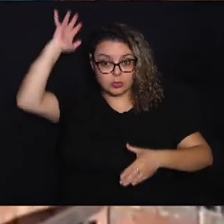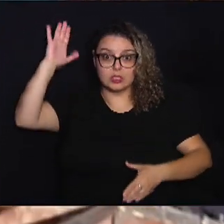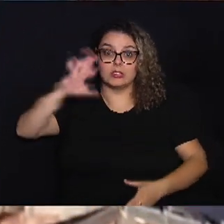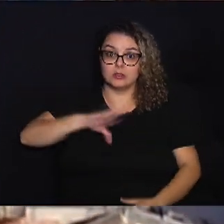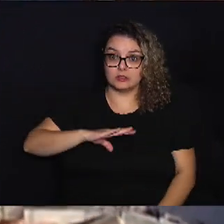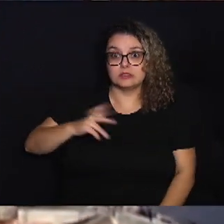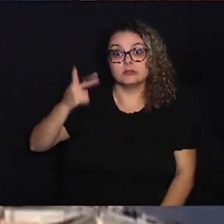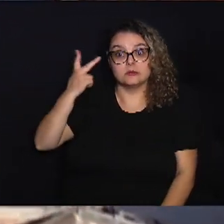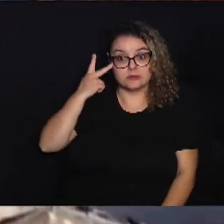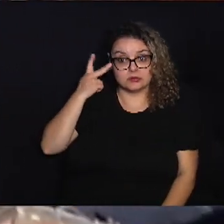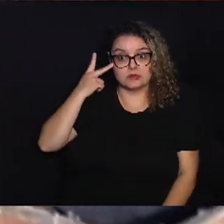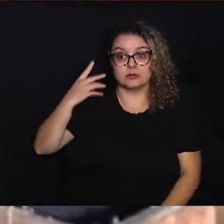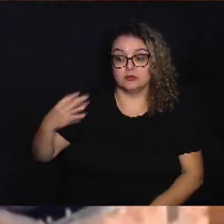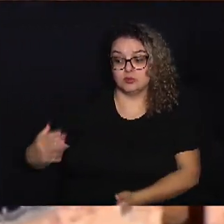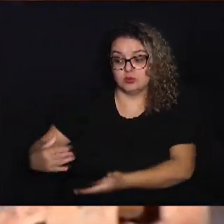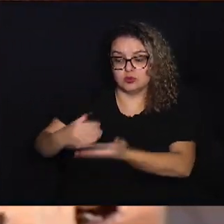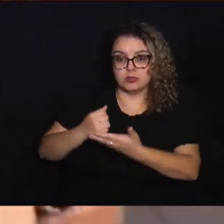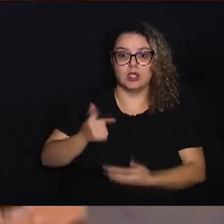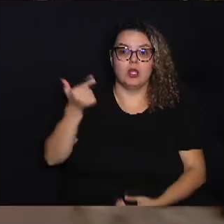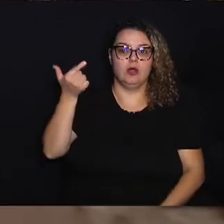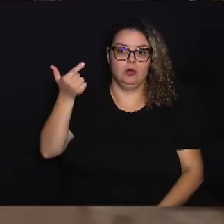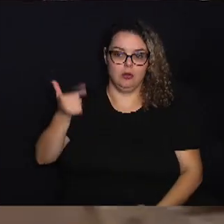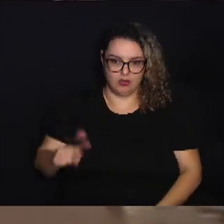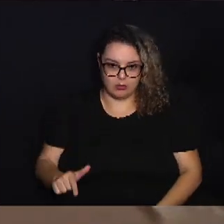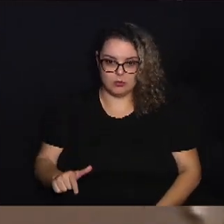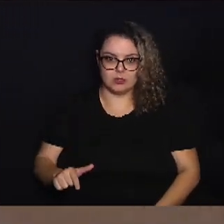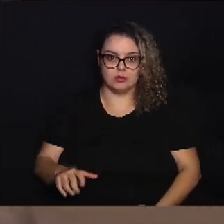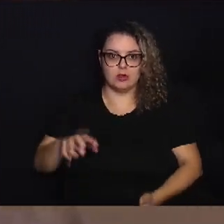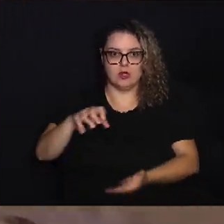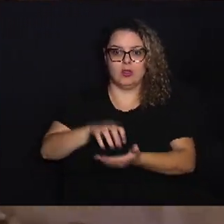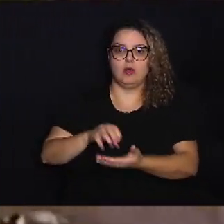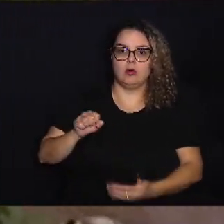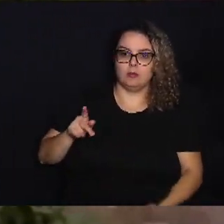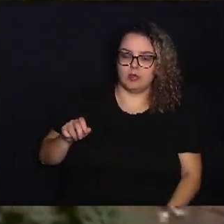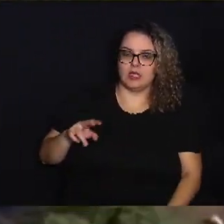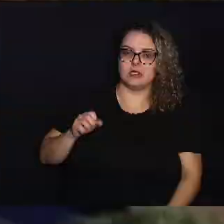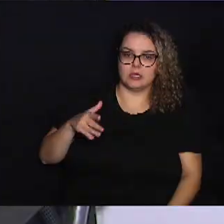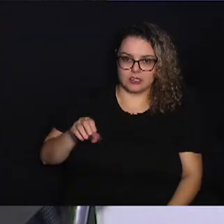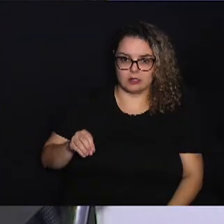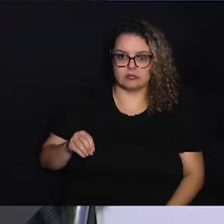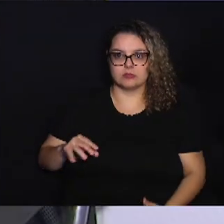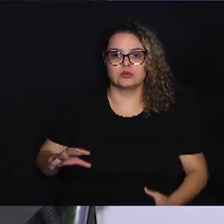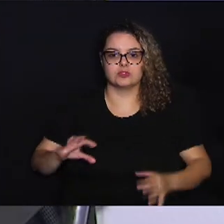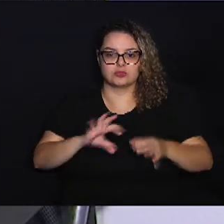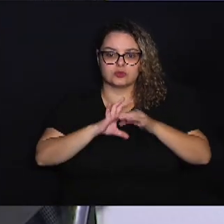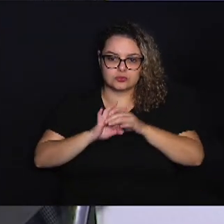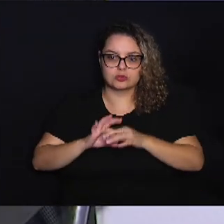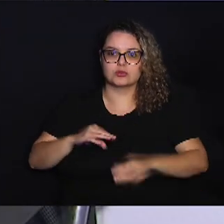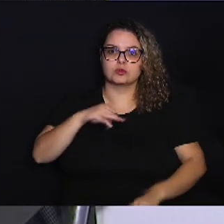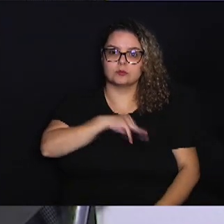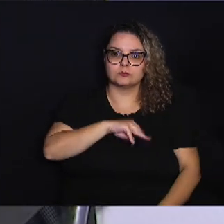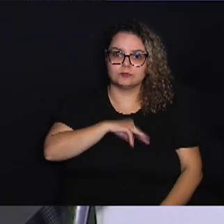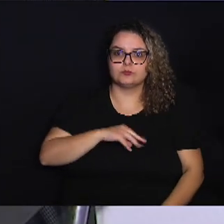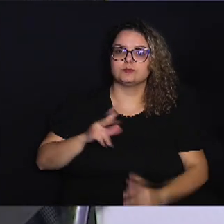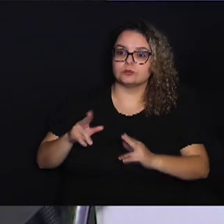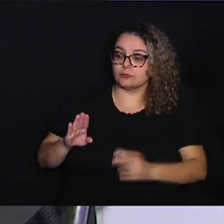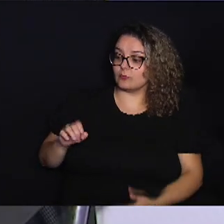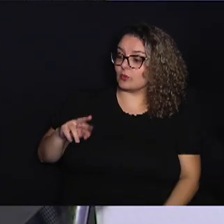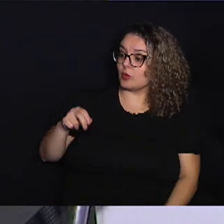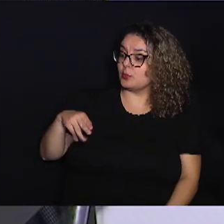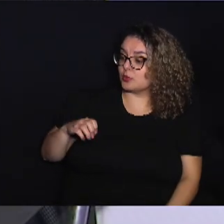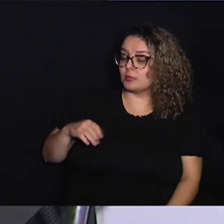São Paulo. E mais uma vez, a ONG Operacão se uniu para uma missão. Assim como fizemos em Brumadinho,